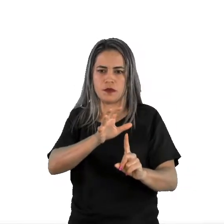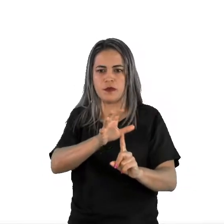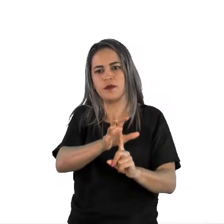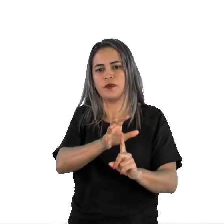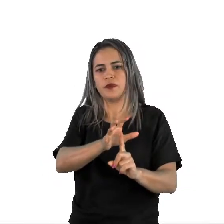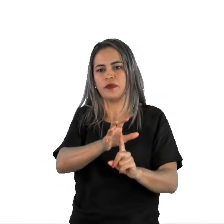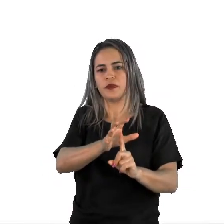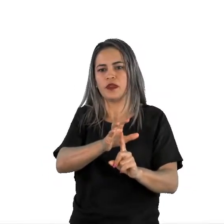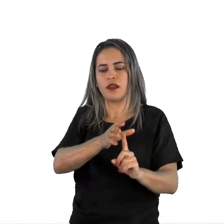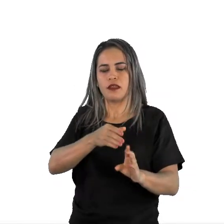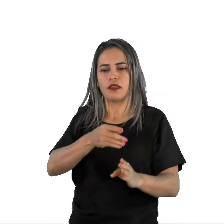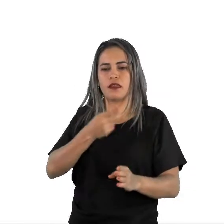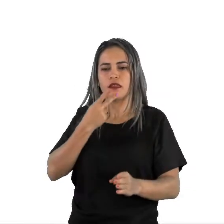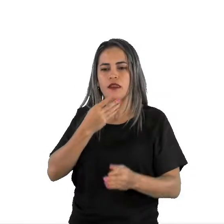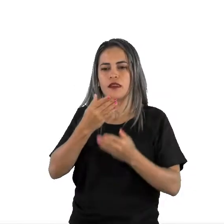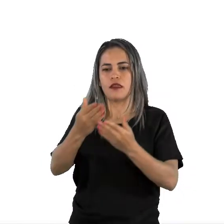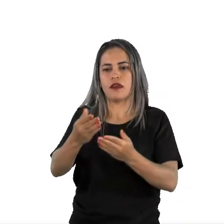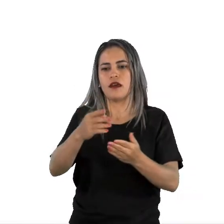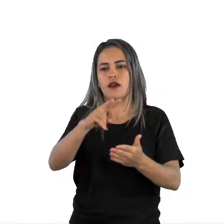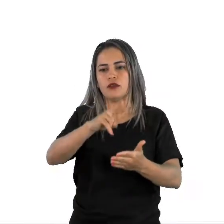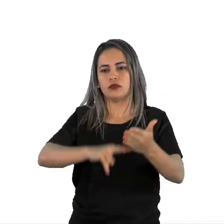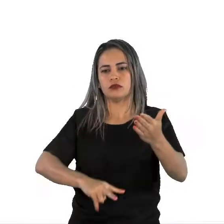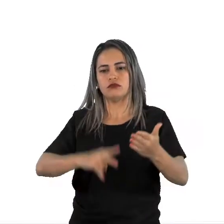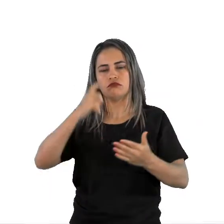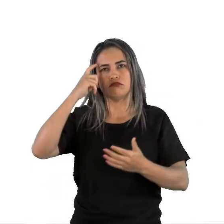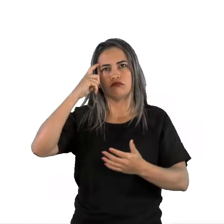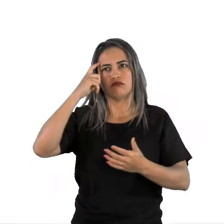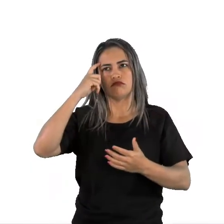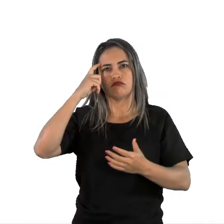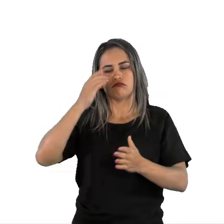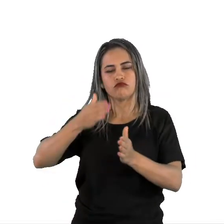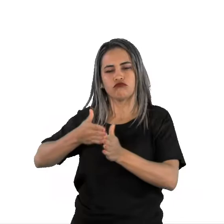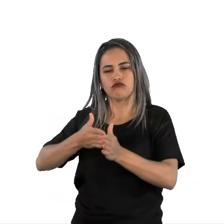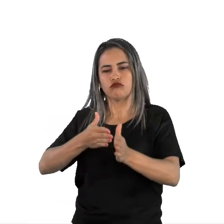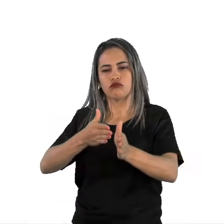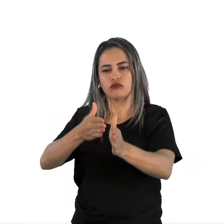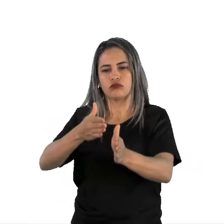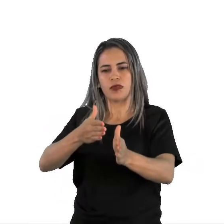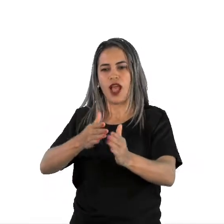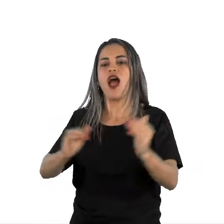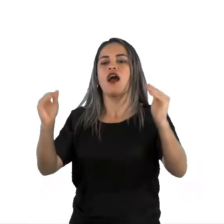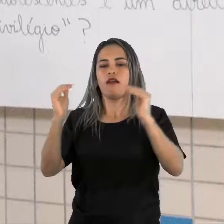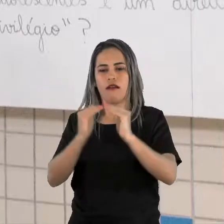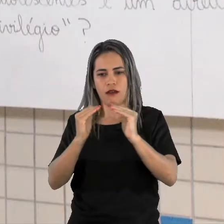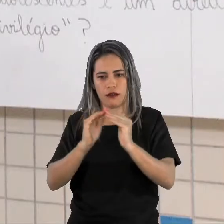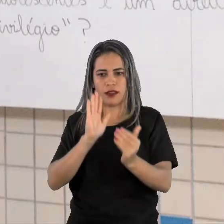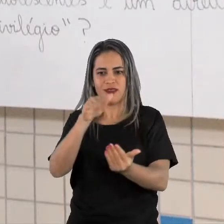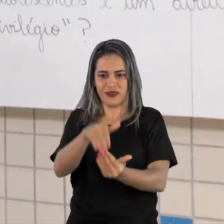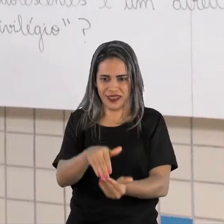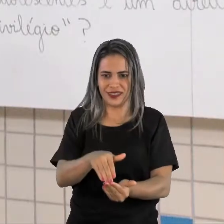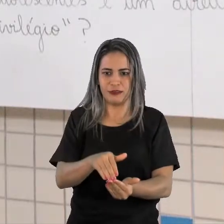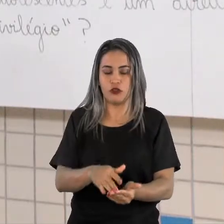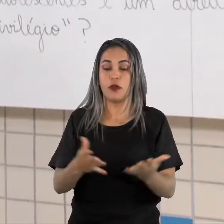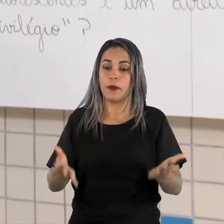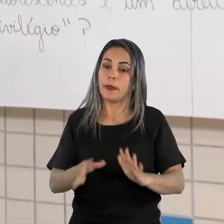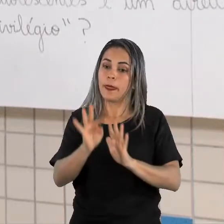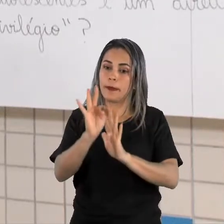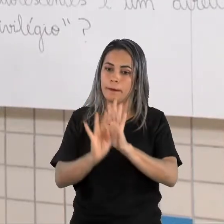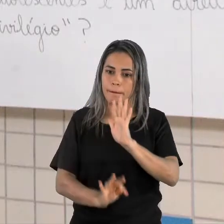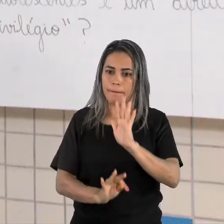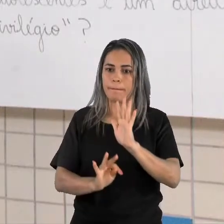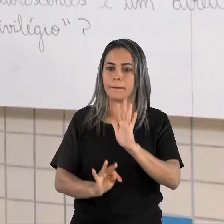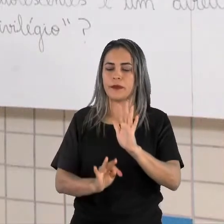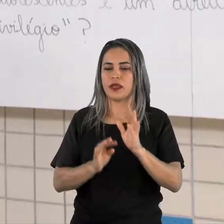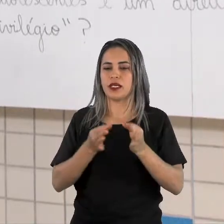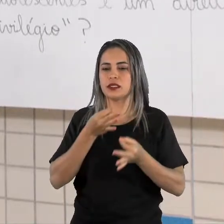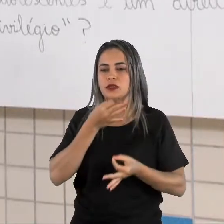levar o leitor a seguir uma linha de raciocínio e a concordar com ela. Então, todo texto de artigo de